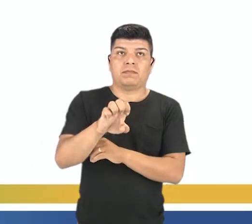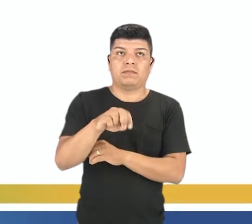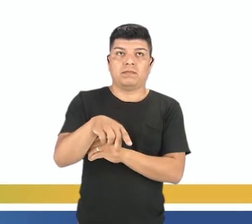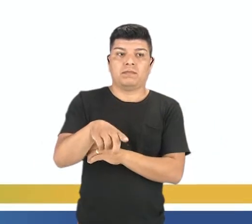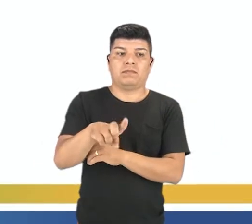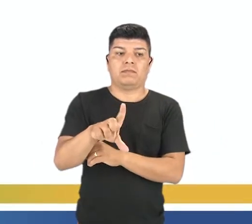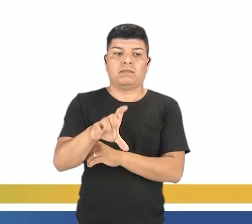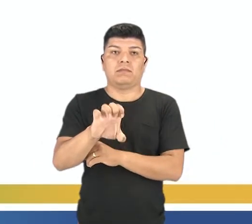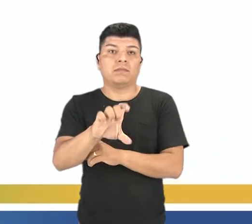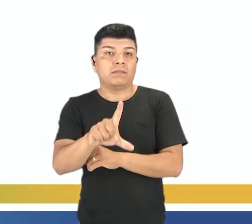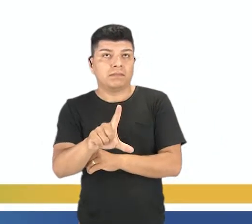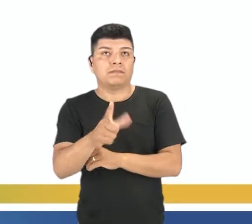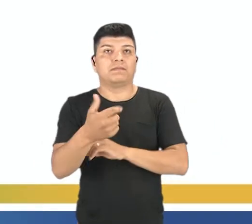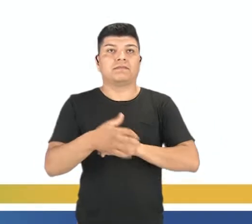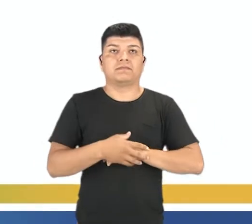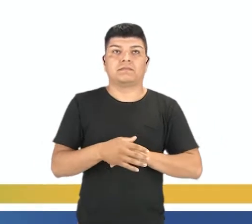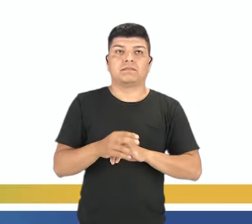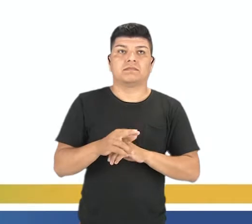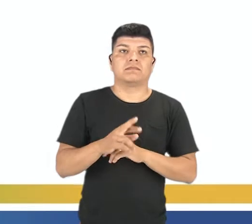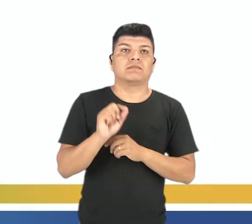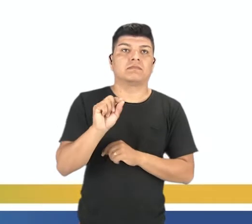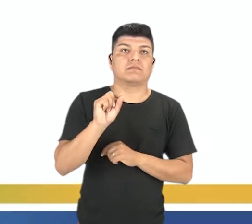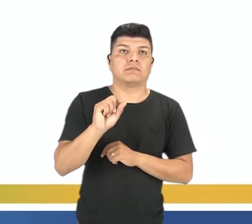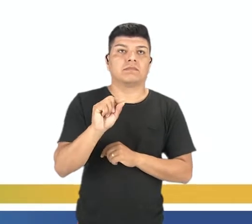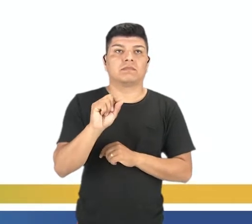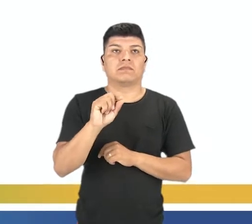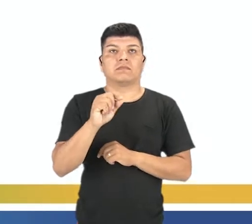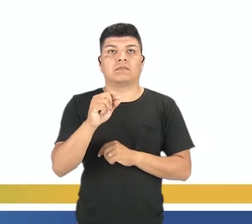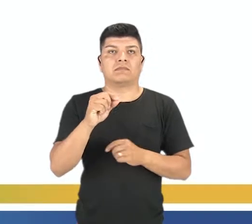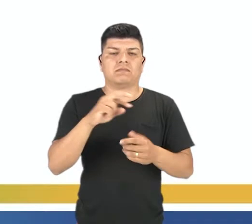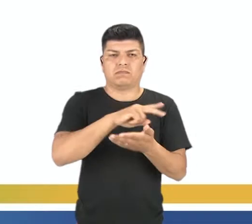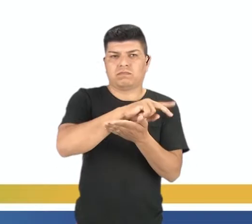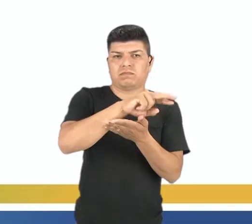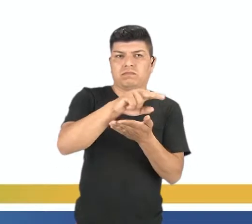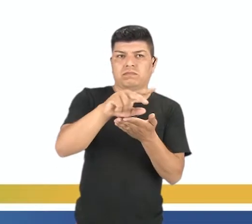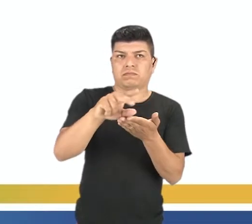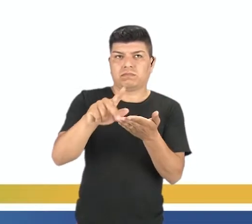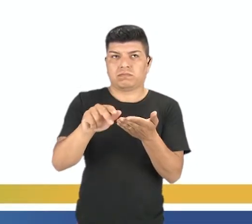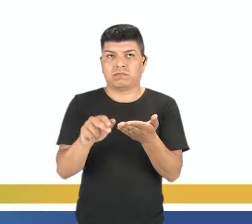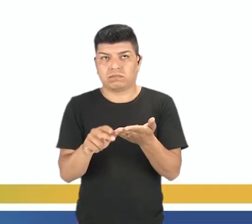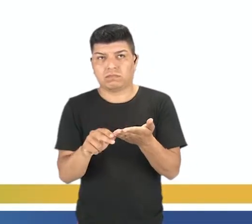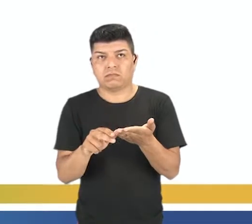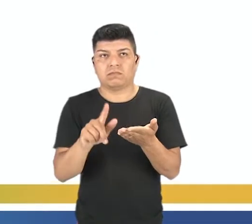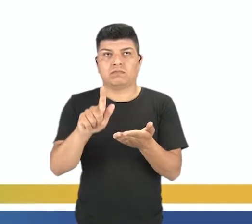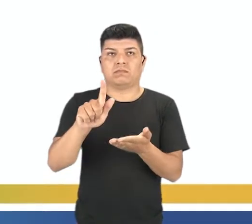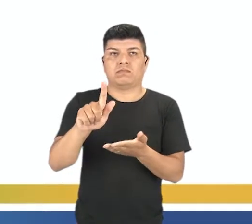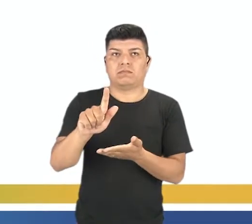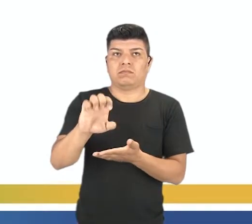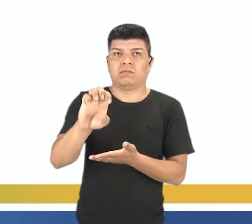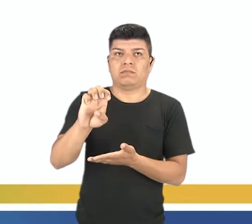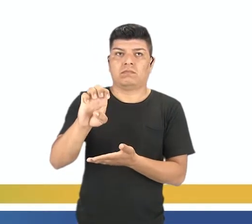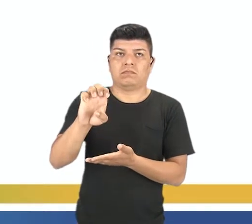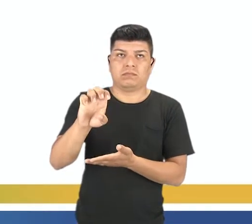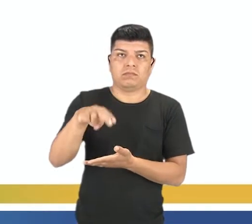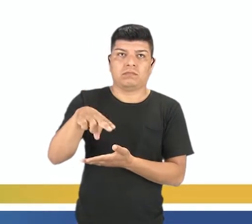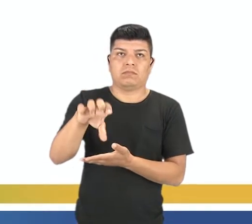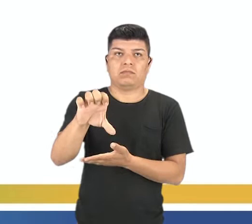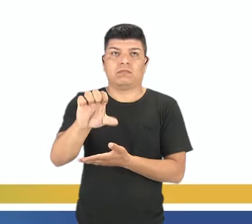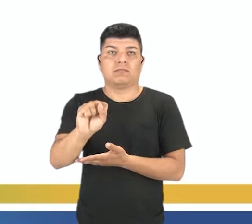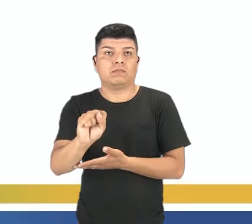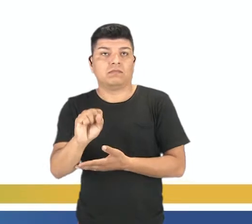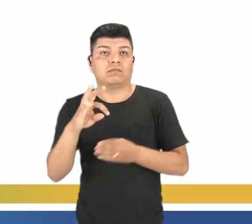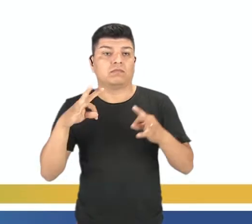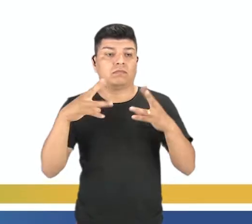dominância, a interação gênica, fator RH, sistema OAB, genes letais, enfim, tudo isso